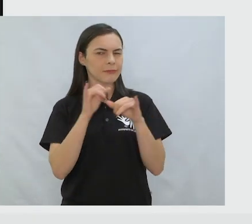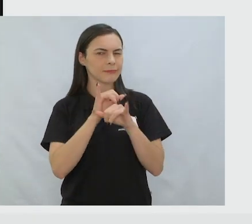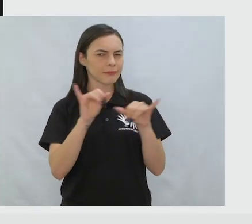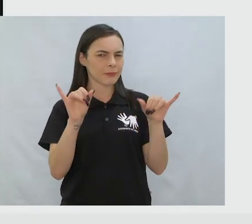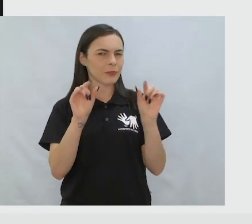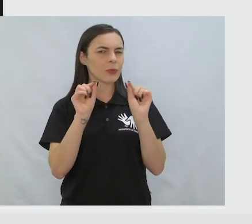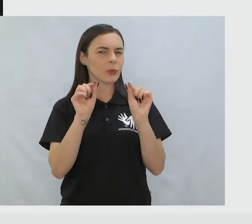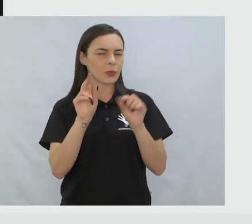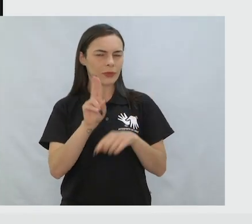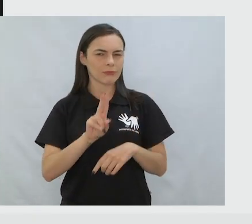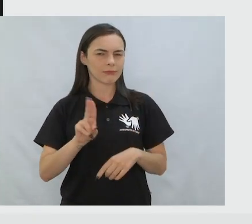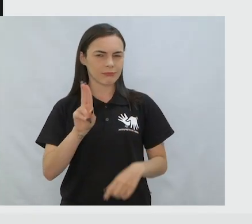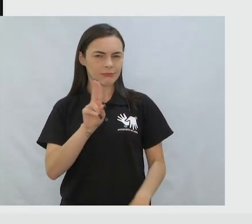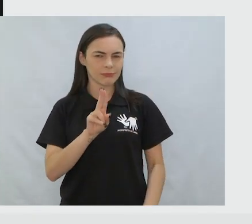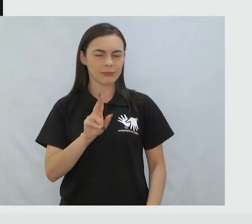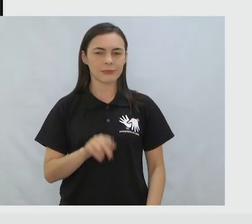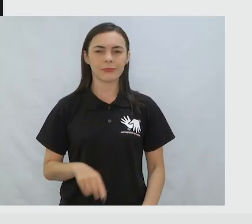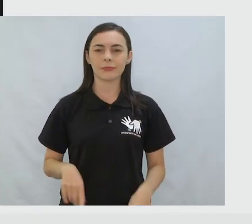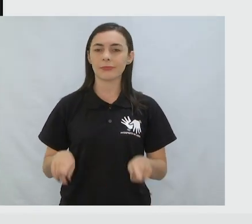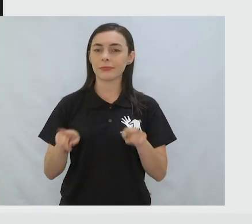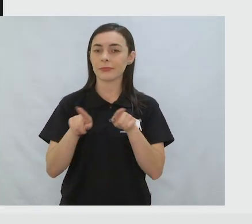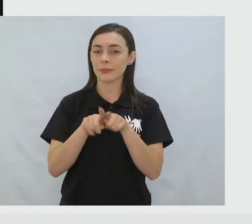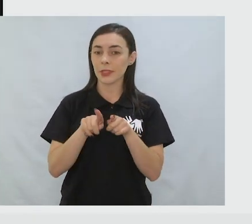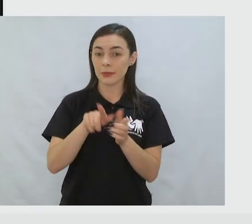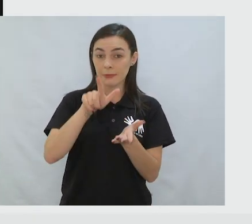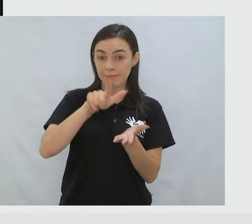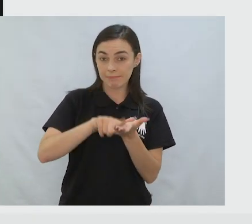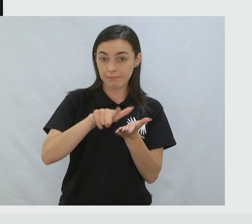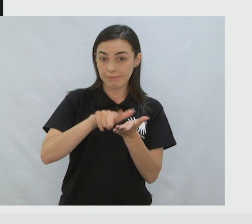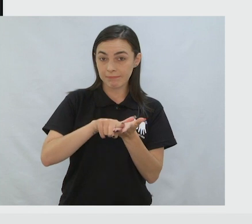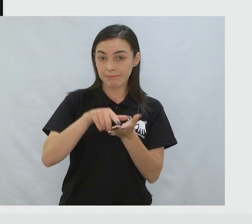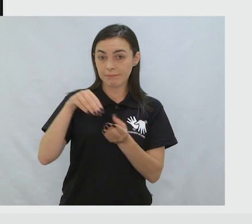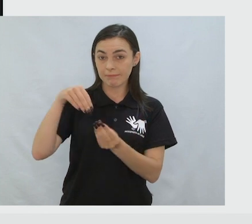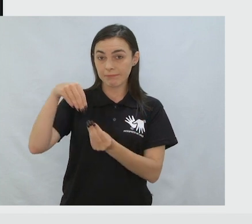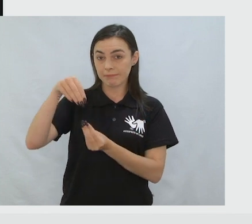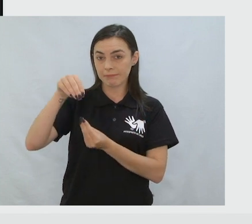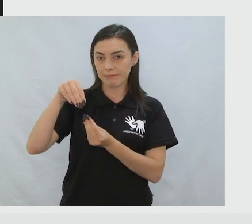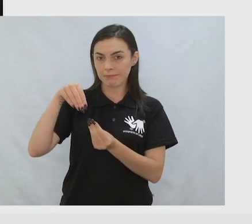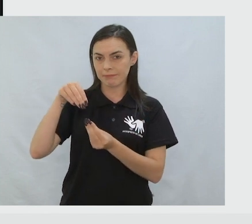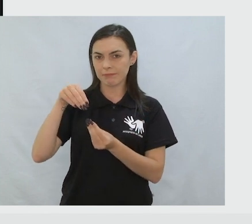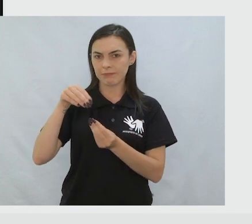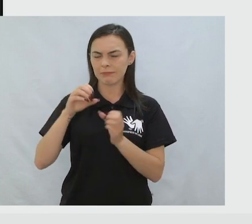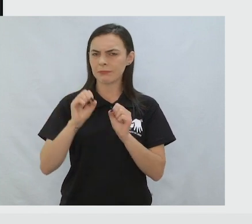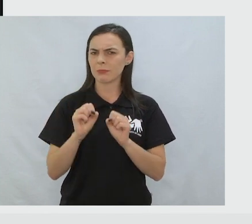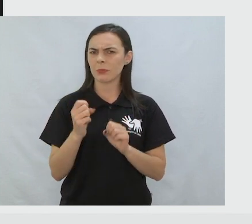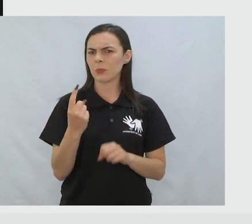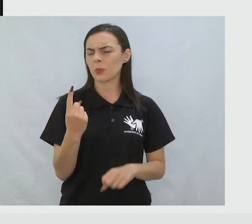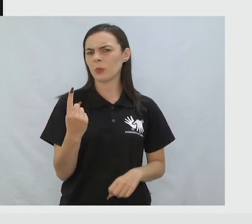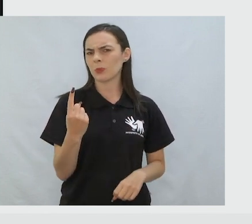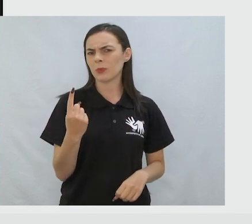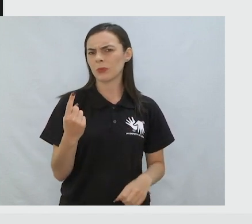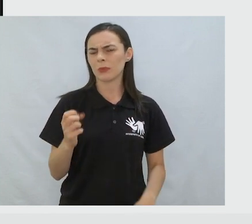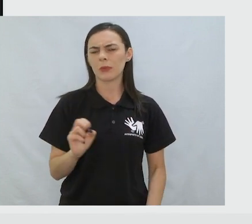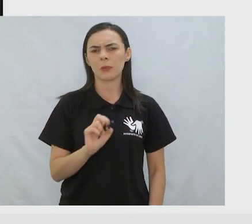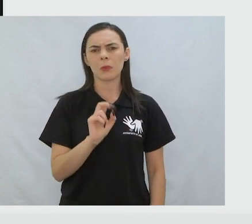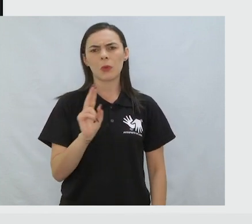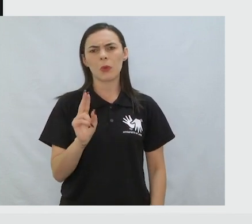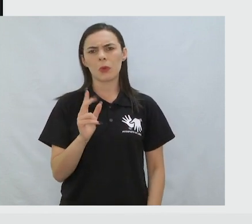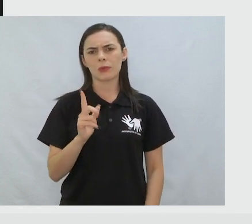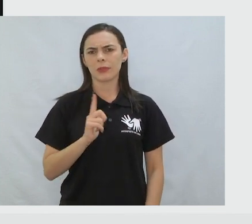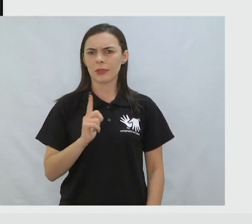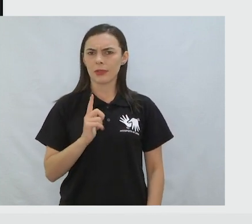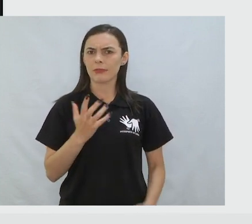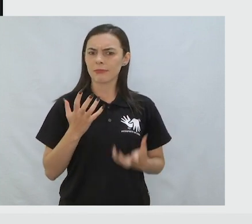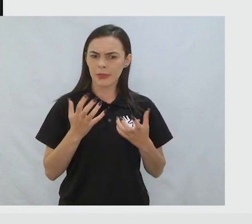vai contar aonde que nós vamos utilizar a régua. Separa a folha de sulfite também. Pode ser só uma. Ou se você